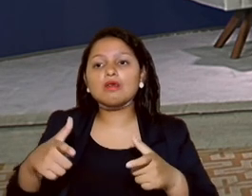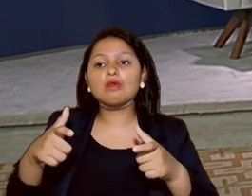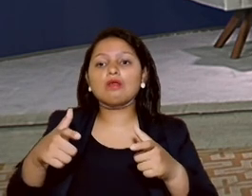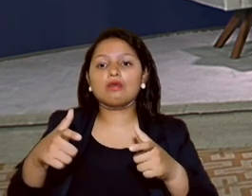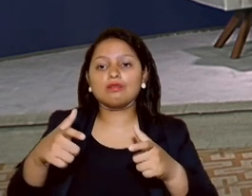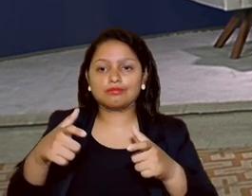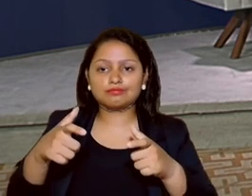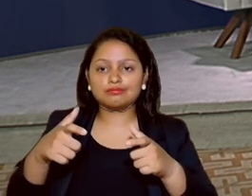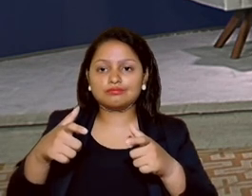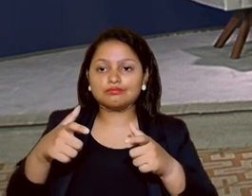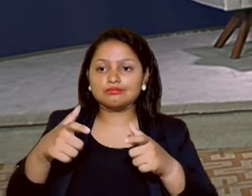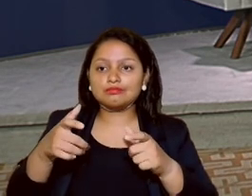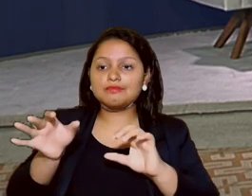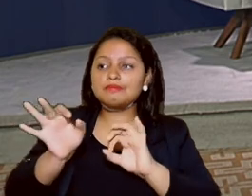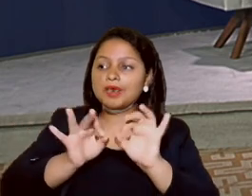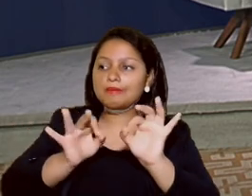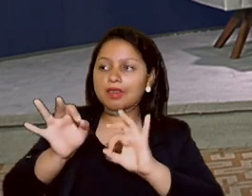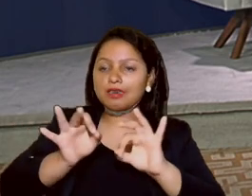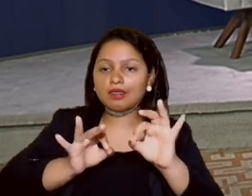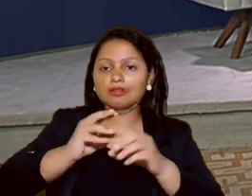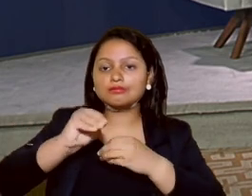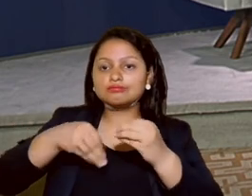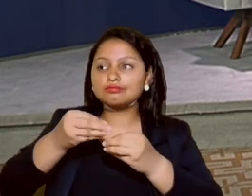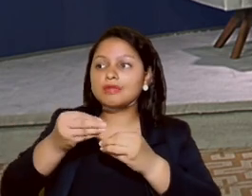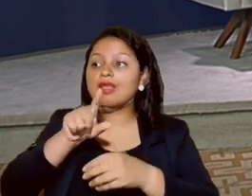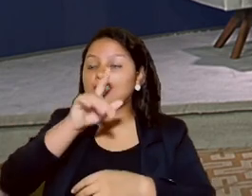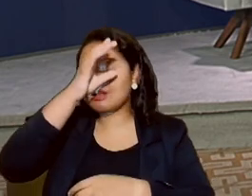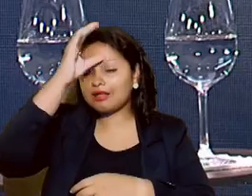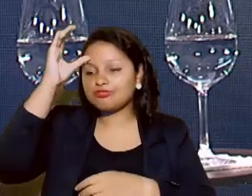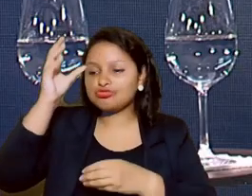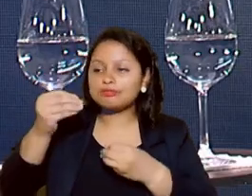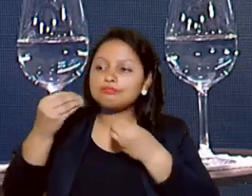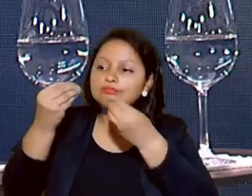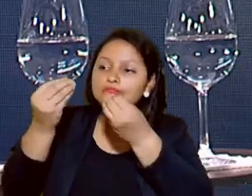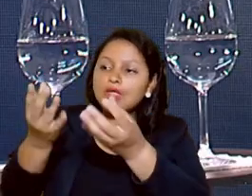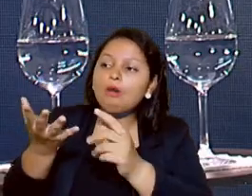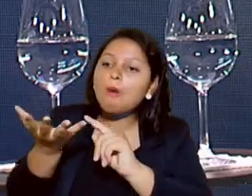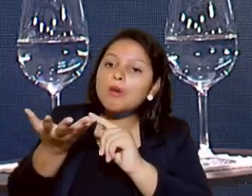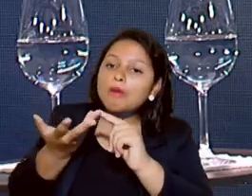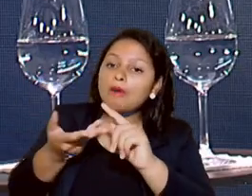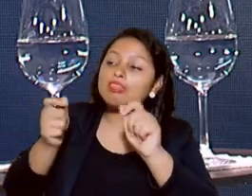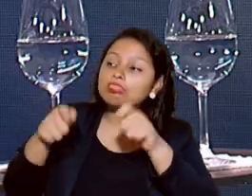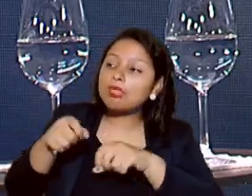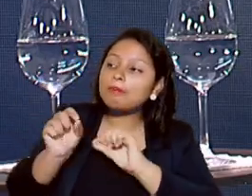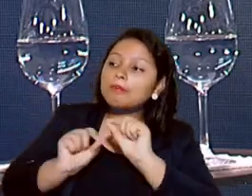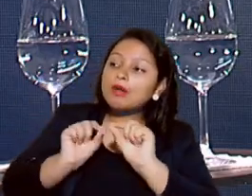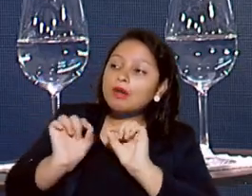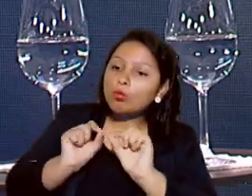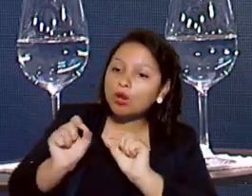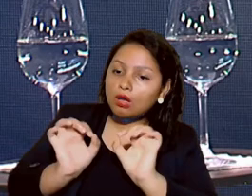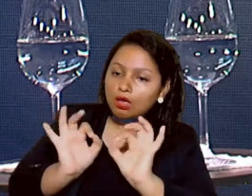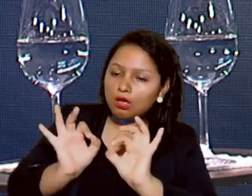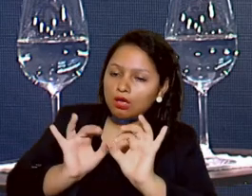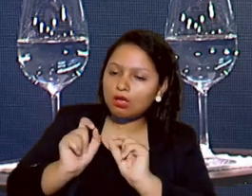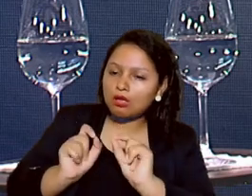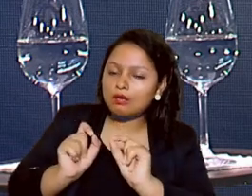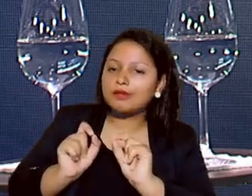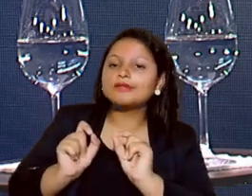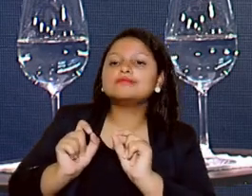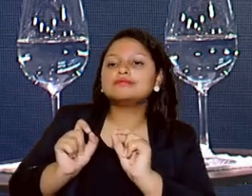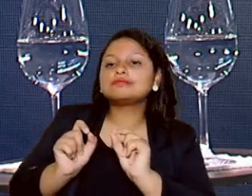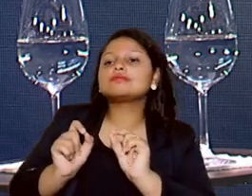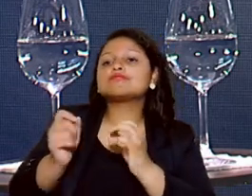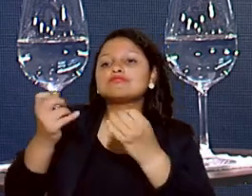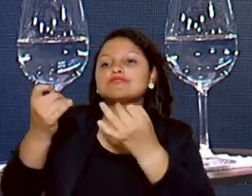né um enxoval de ofertas para os nossos clientes buscando os parceiros ideais que complementar essa jornada a gente acredita que é dessa forma